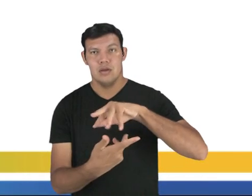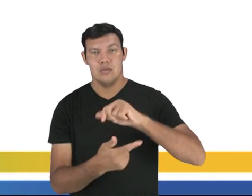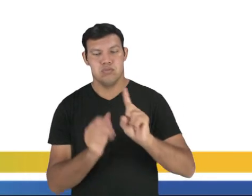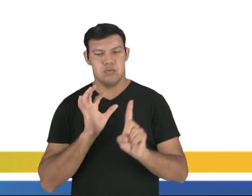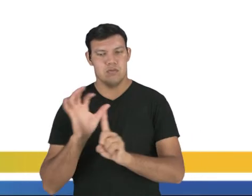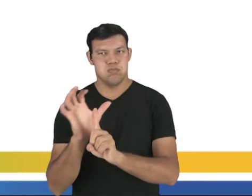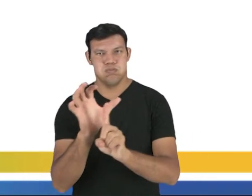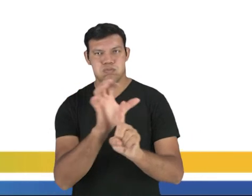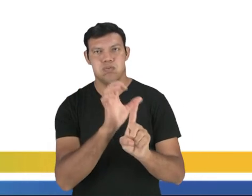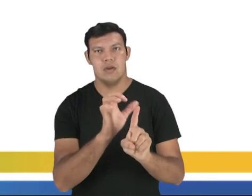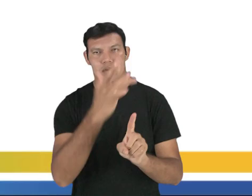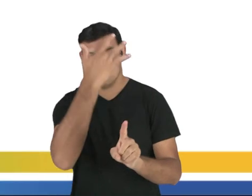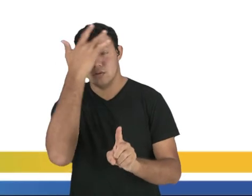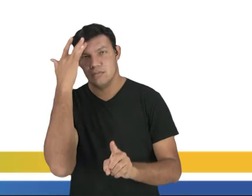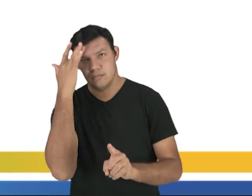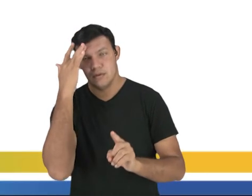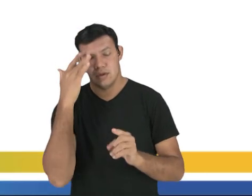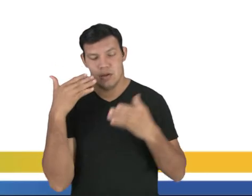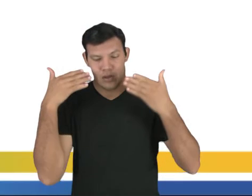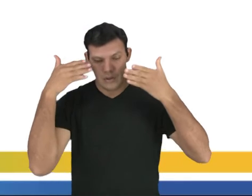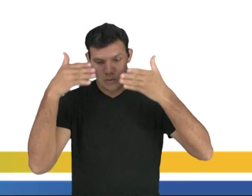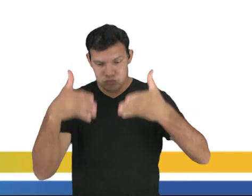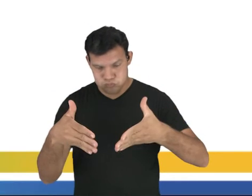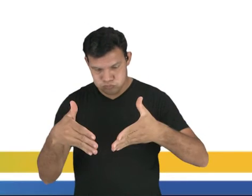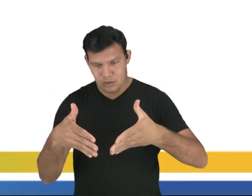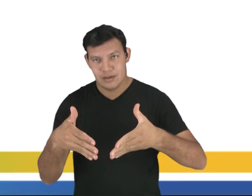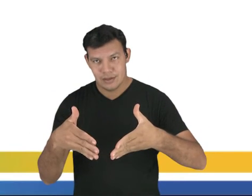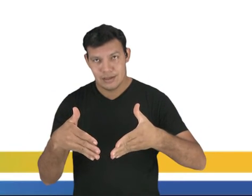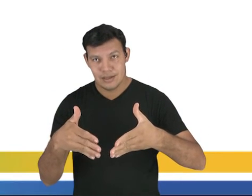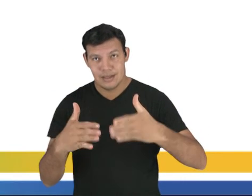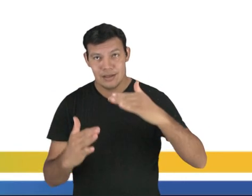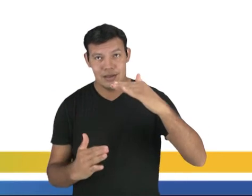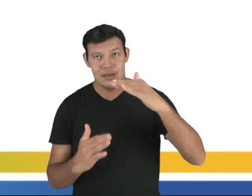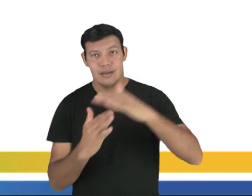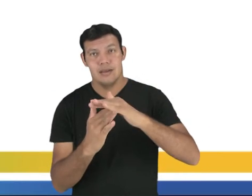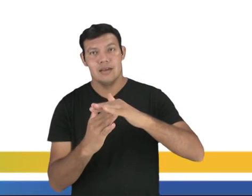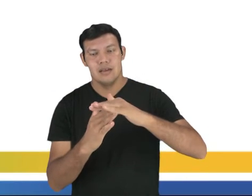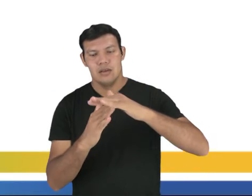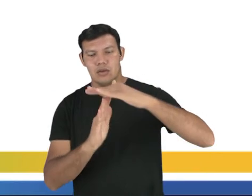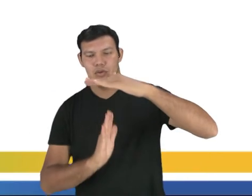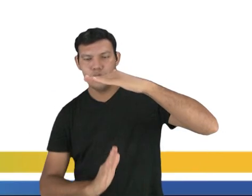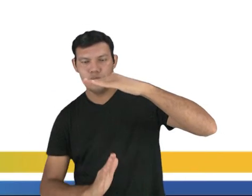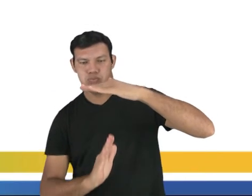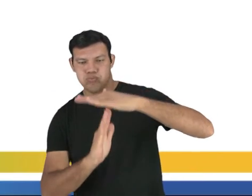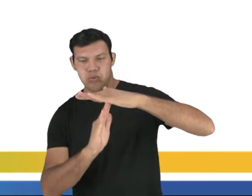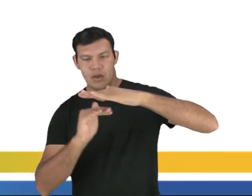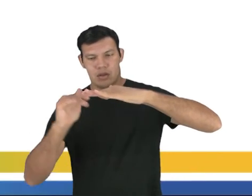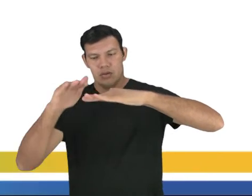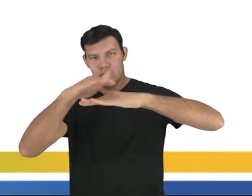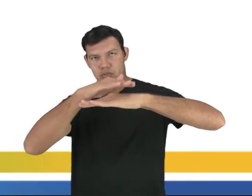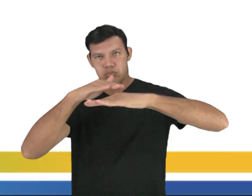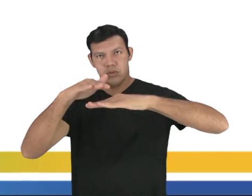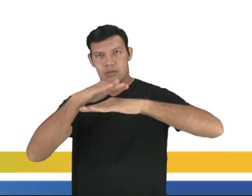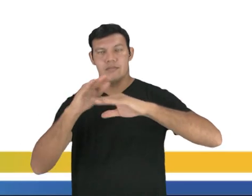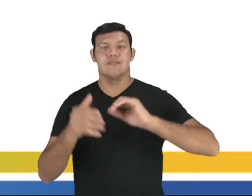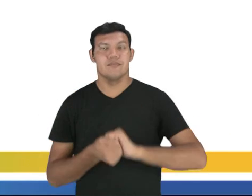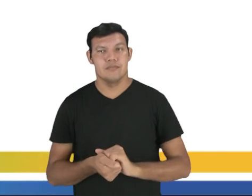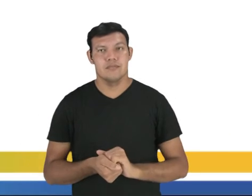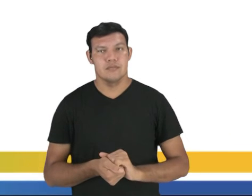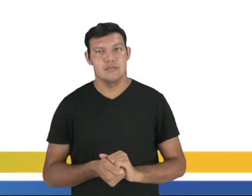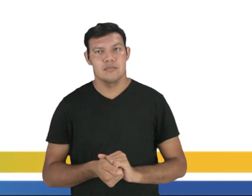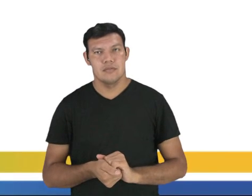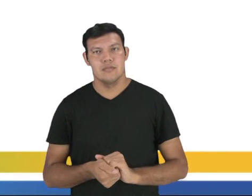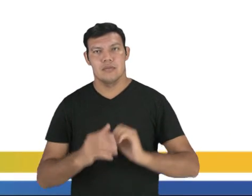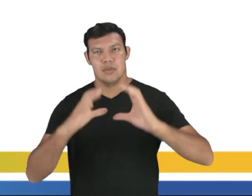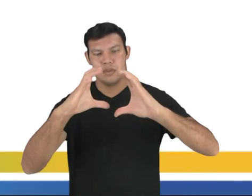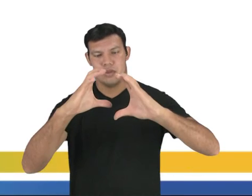a Terra exerce sobre a gente é a distância do centro até a superfície. Nós chamamos isso de raio do planeta, né? No caso do raio do planeta